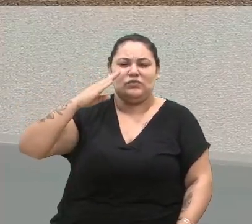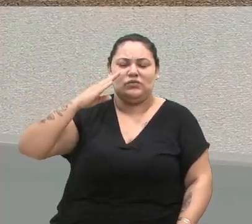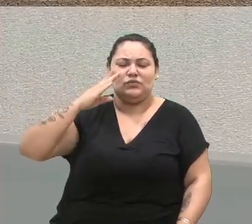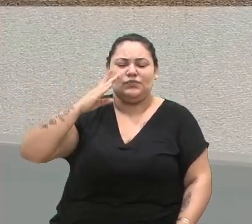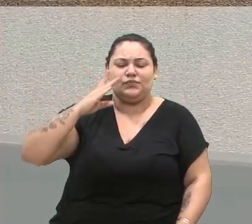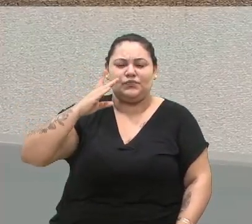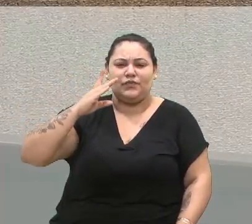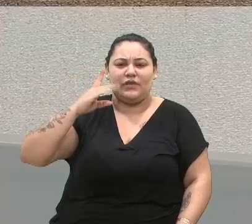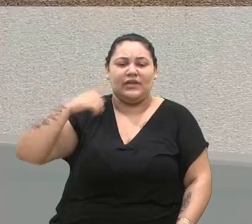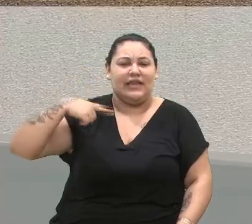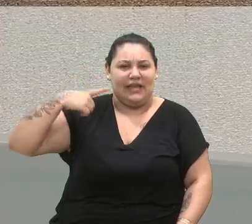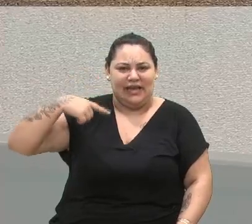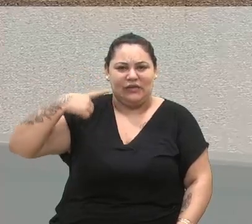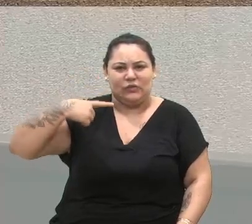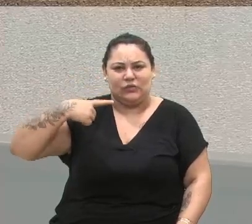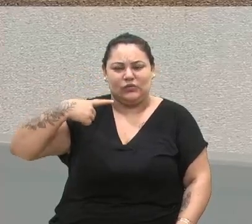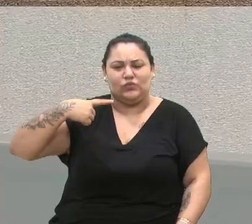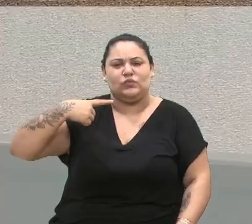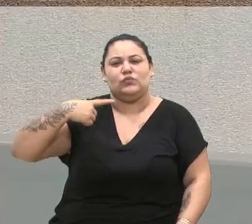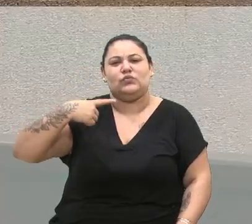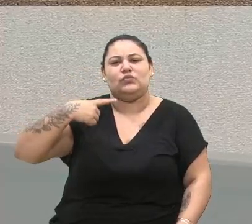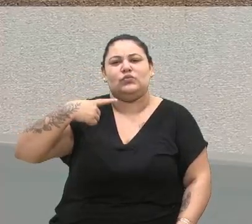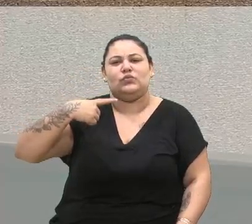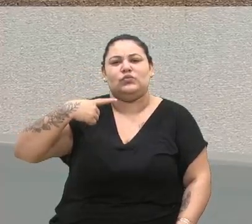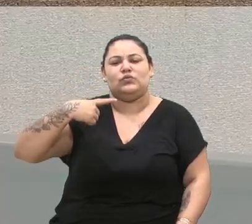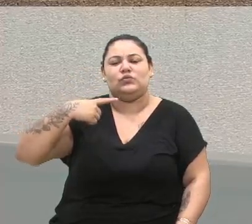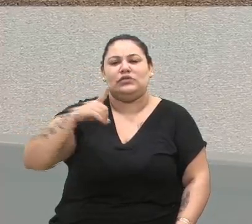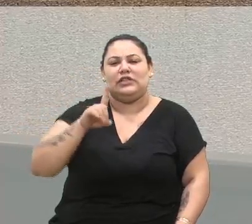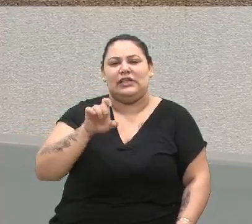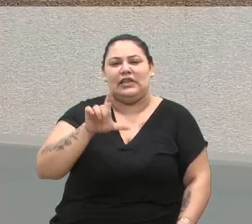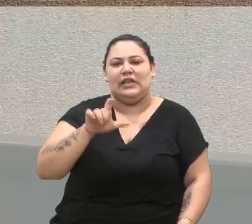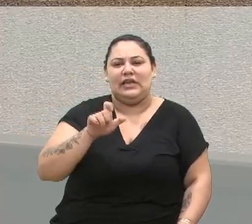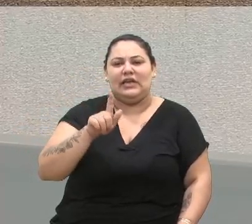esse importante projeto. E a gente falou muito com a